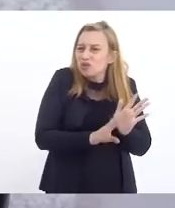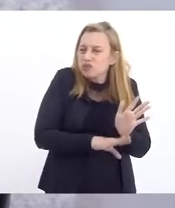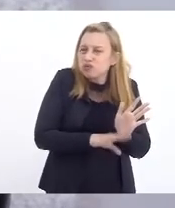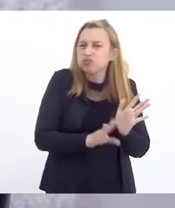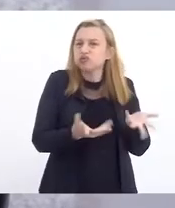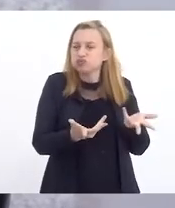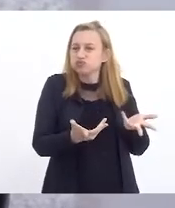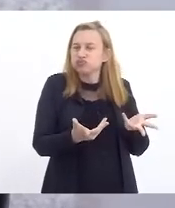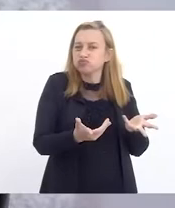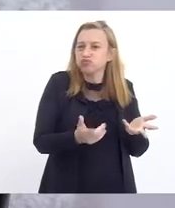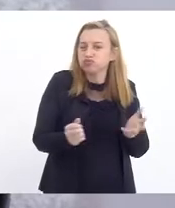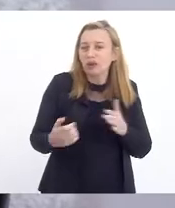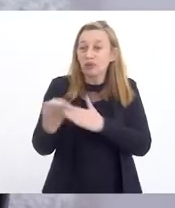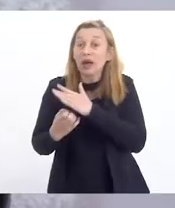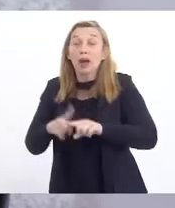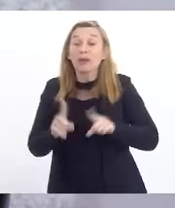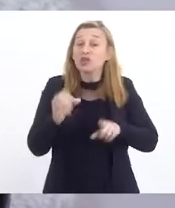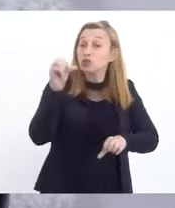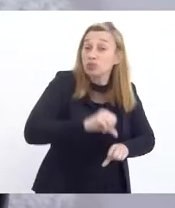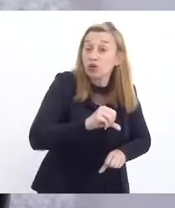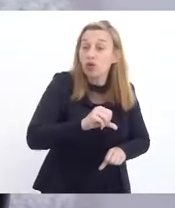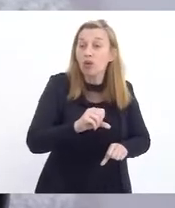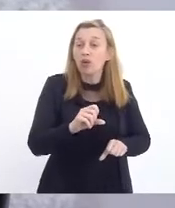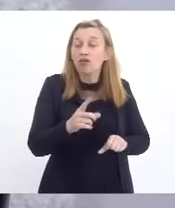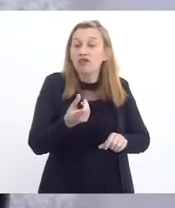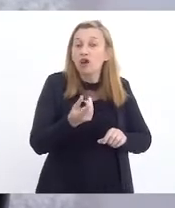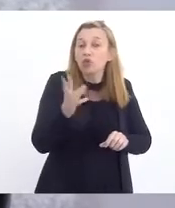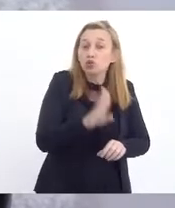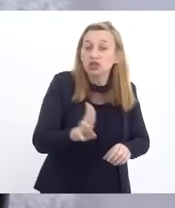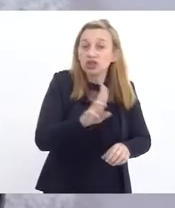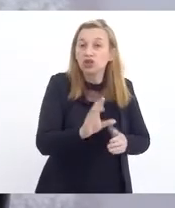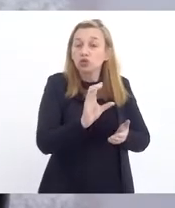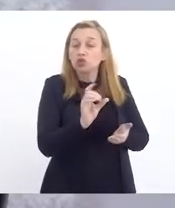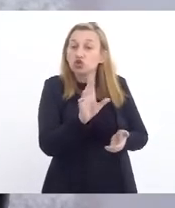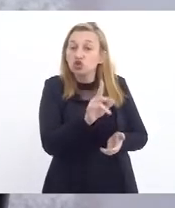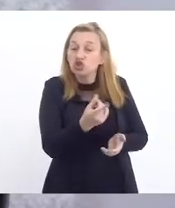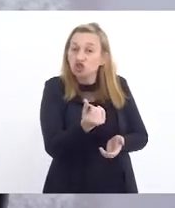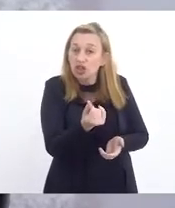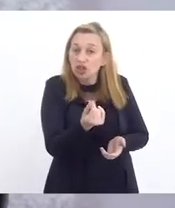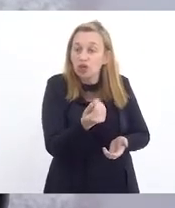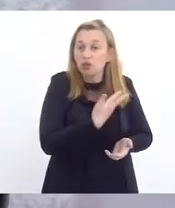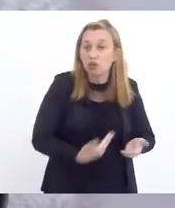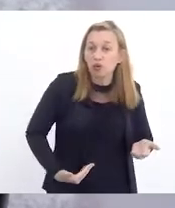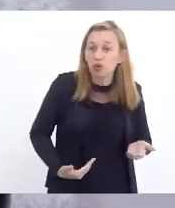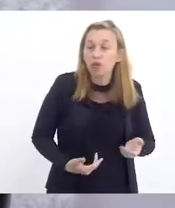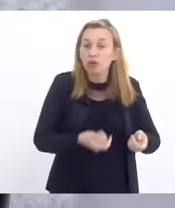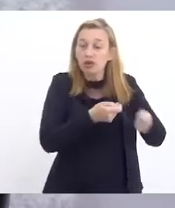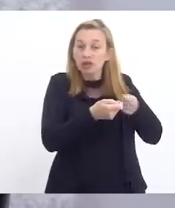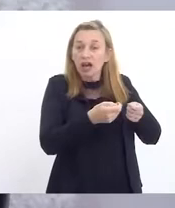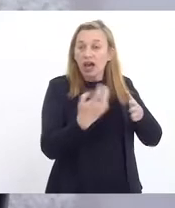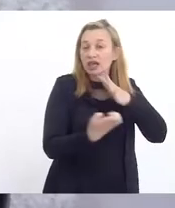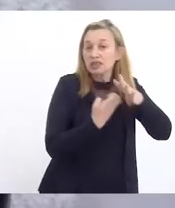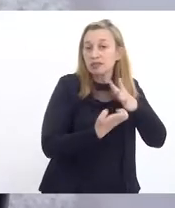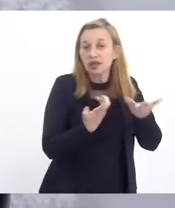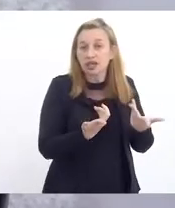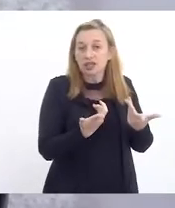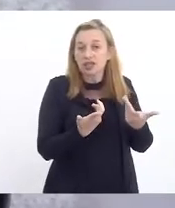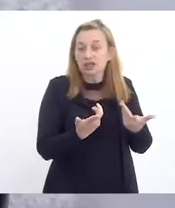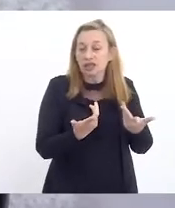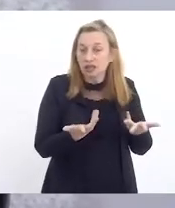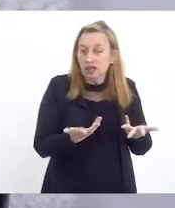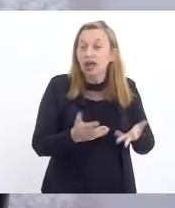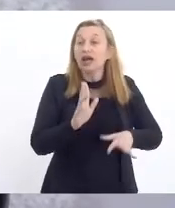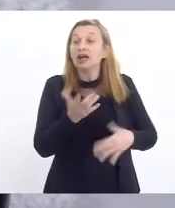negativa que a gente tem que ficar fazendo a jusante com dinheiro público para contornar o passivo ambiental das empresas. Então, a internalização da